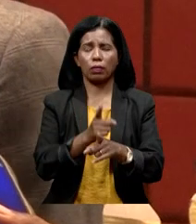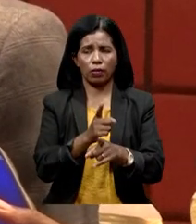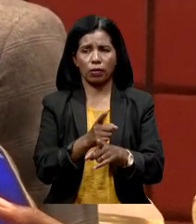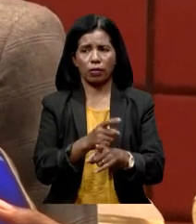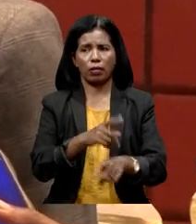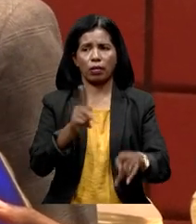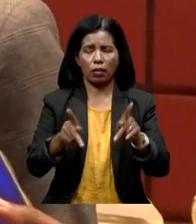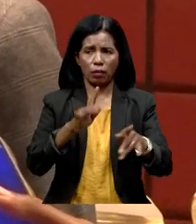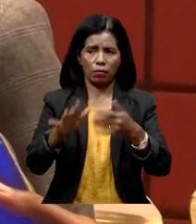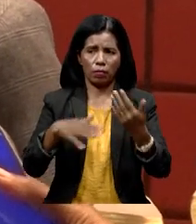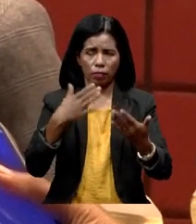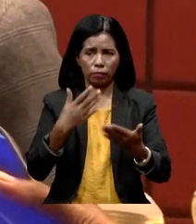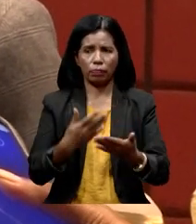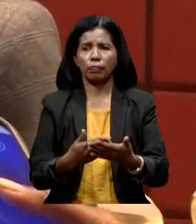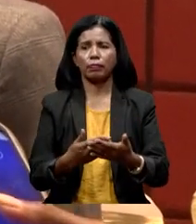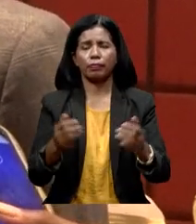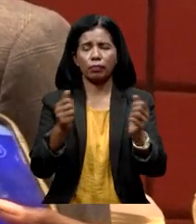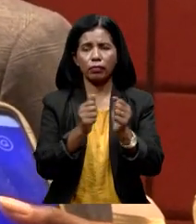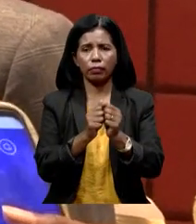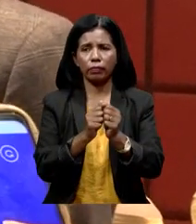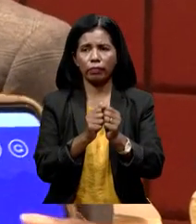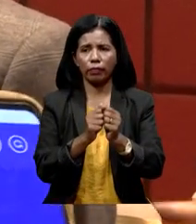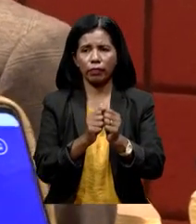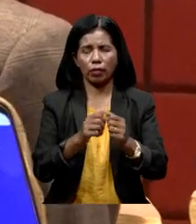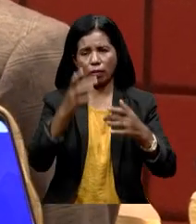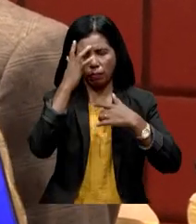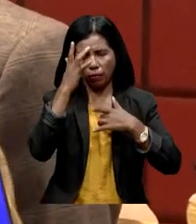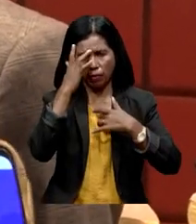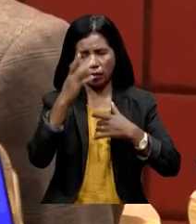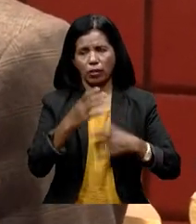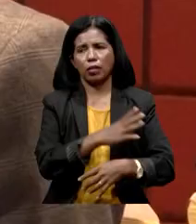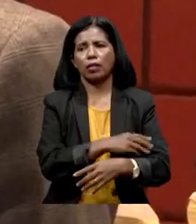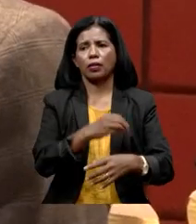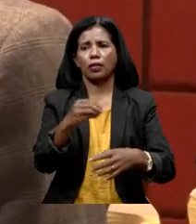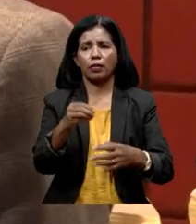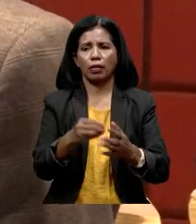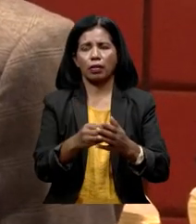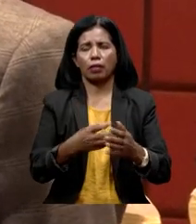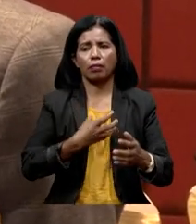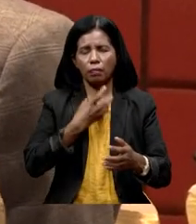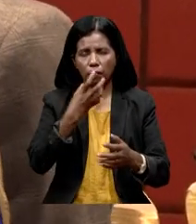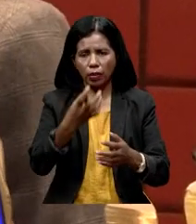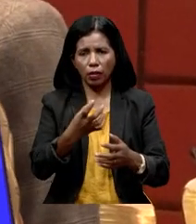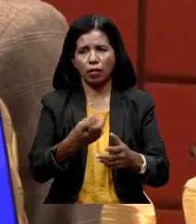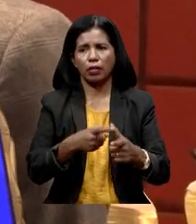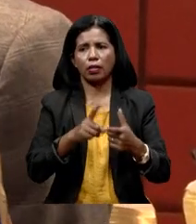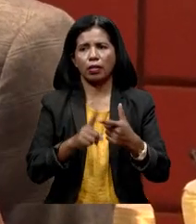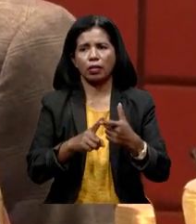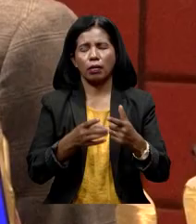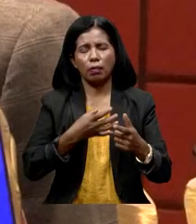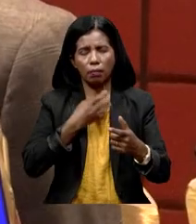ema ho sintomas inclui mea,